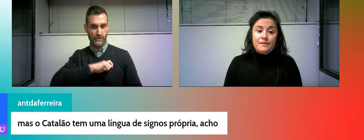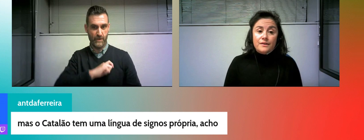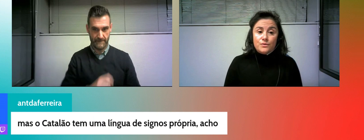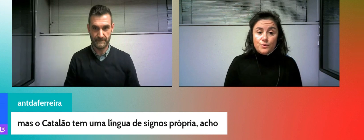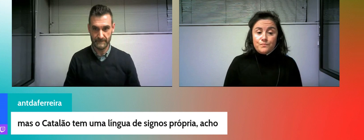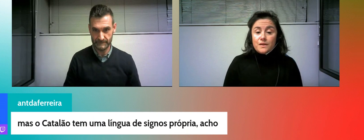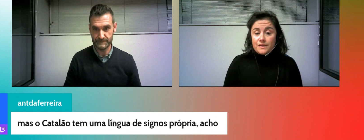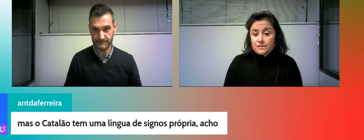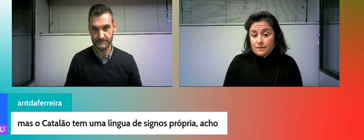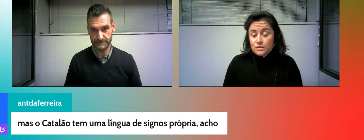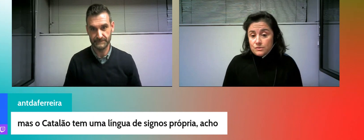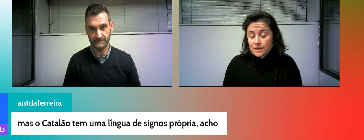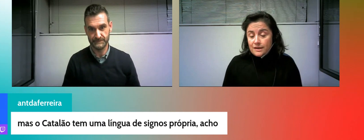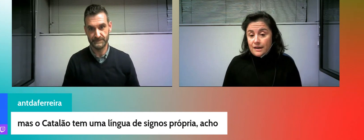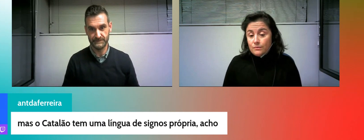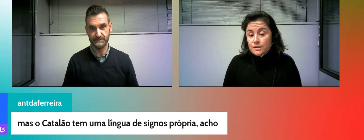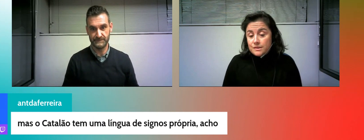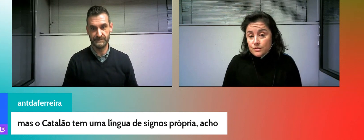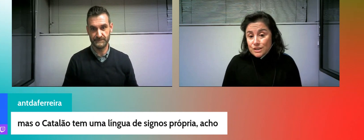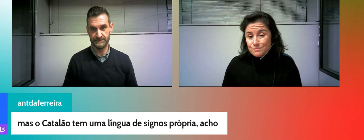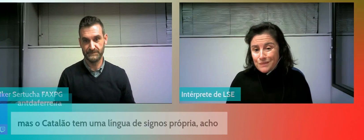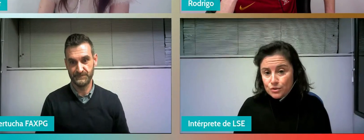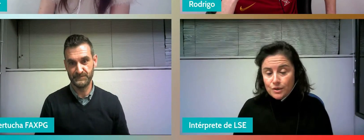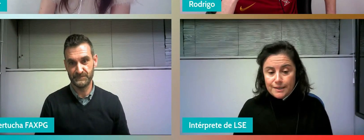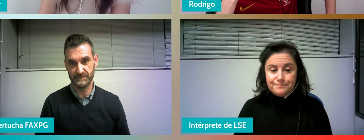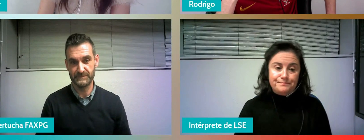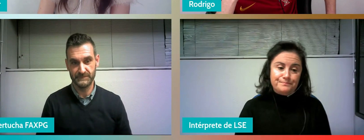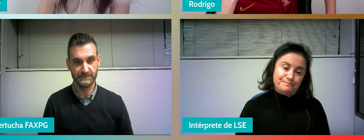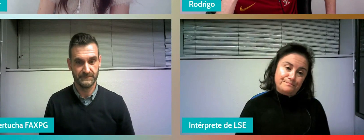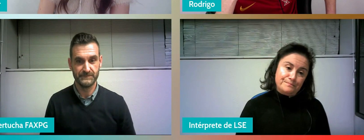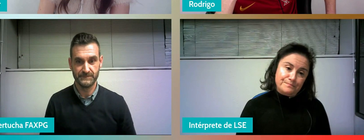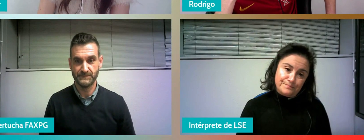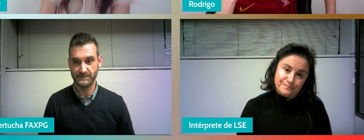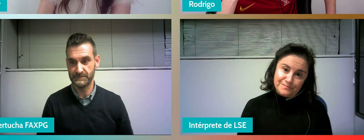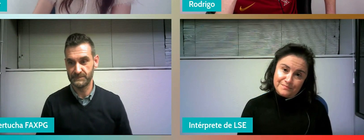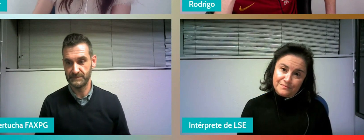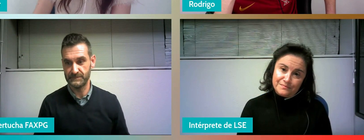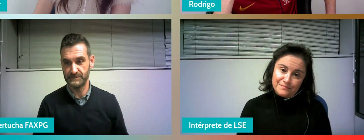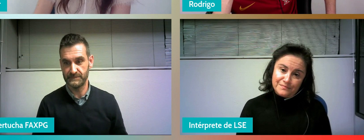é certo que estamos a usar a lingua de sinos española.